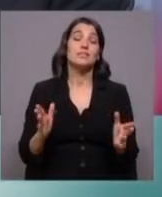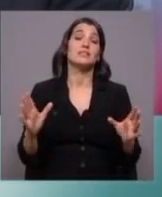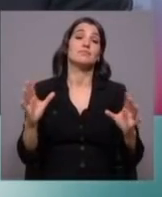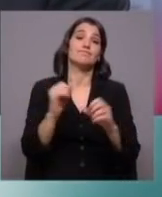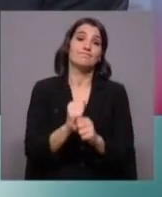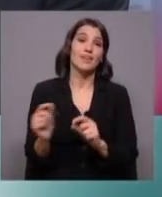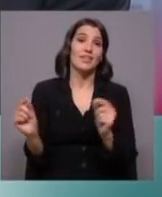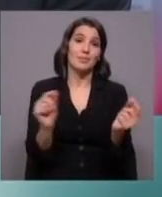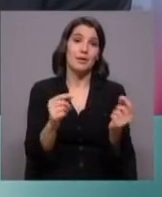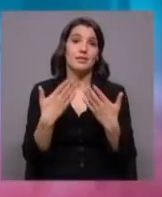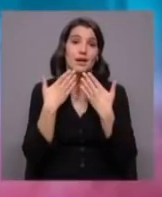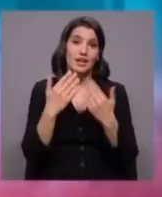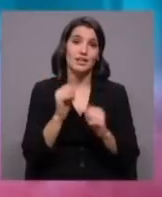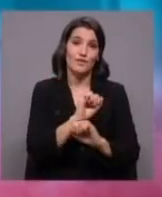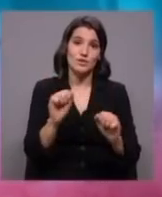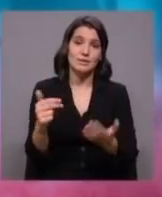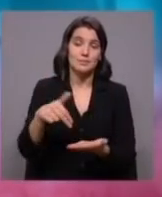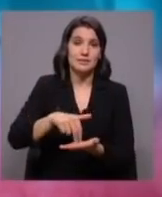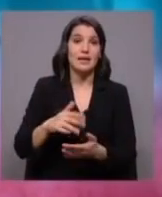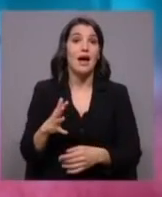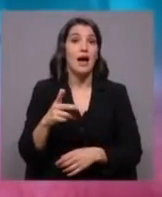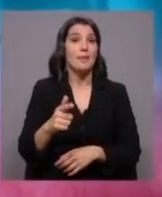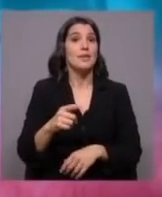idade da reforma. Pois, exato.